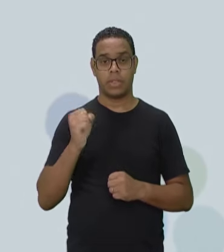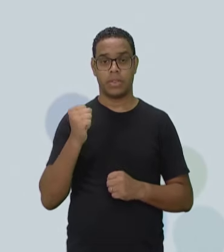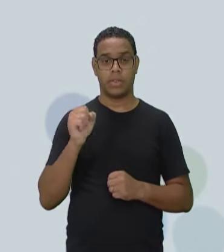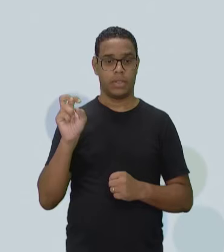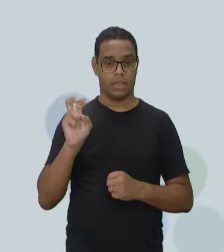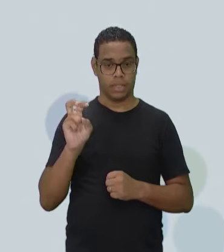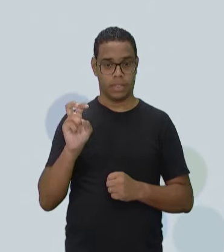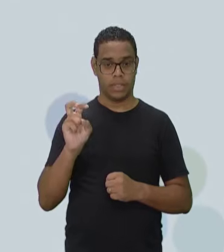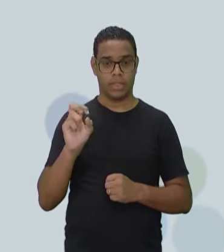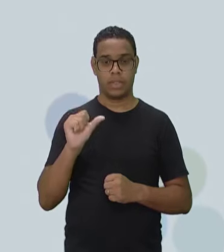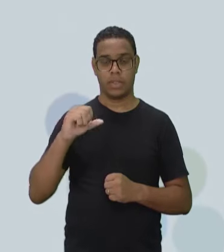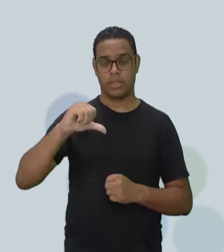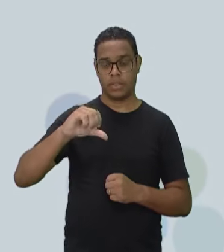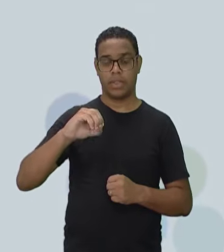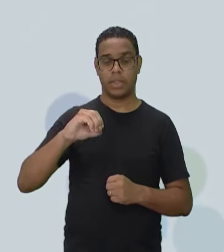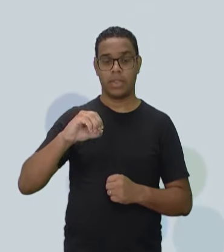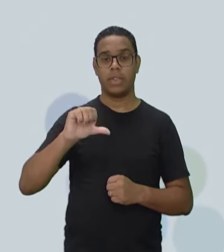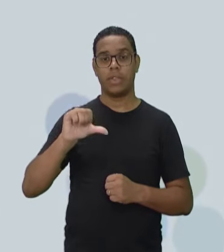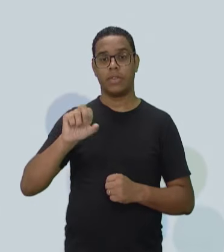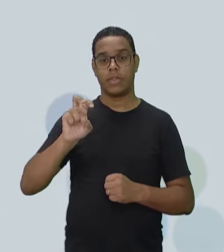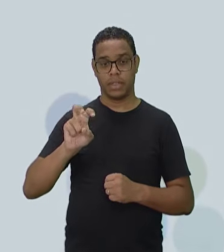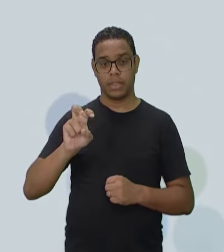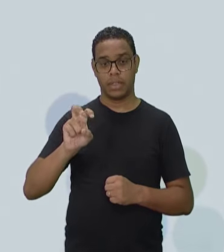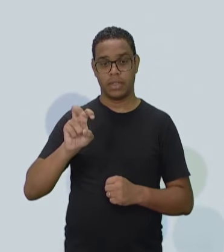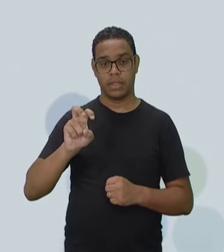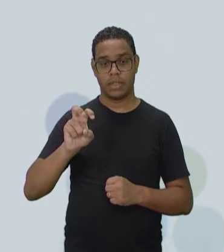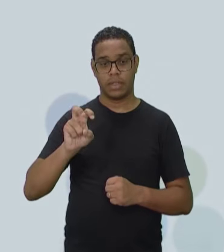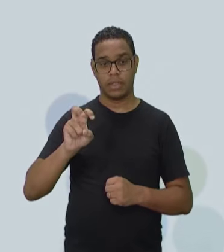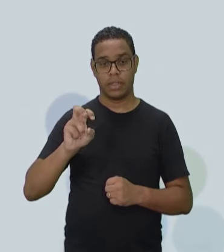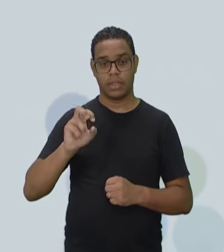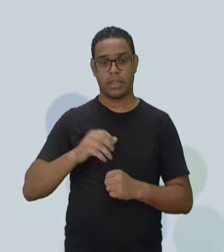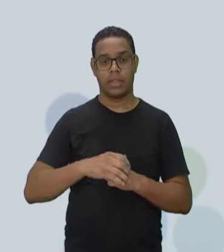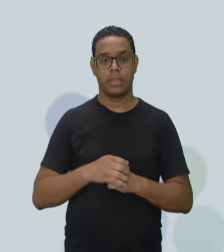80, 85, 90, 95,